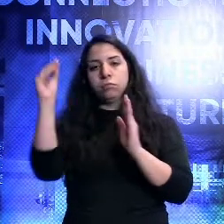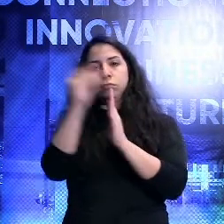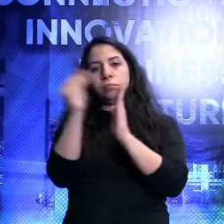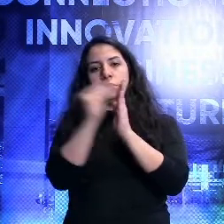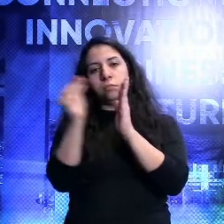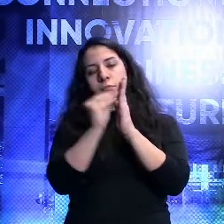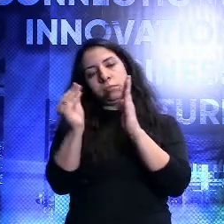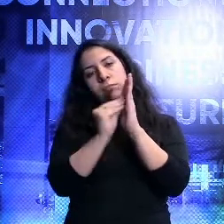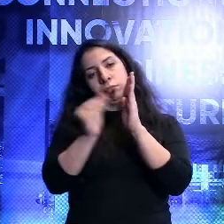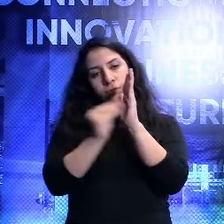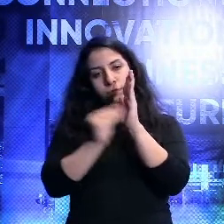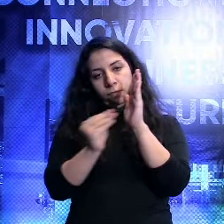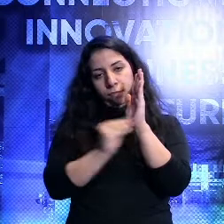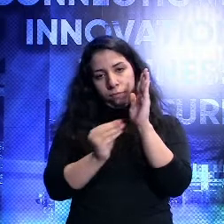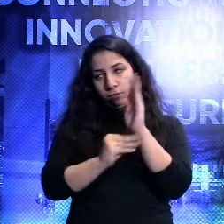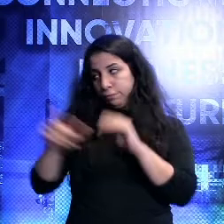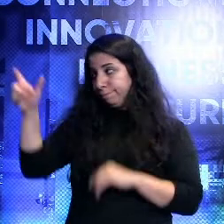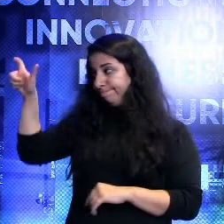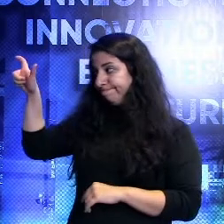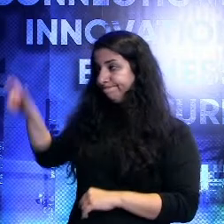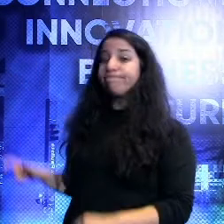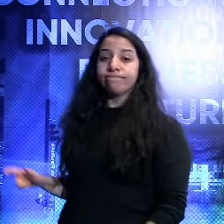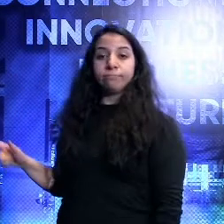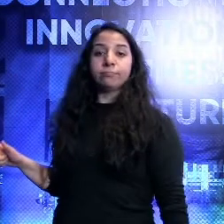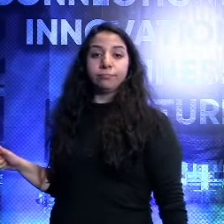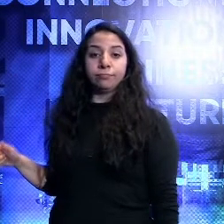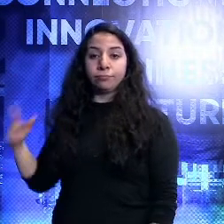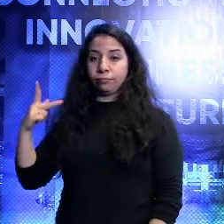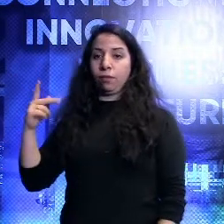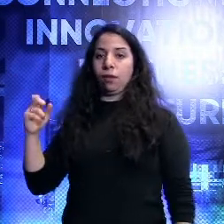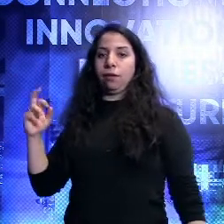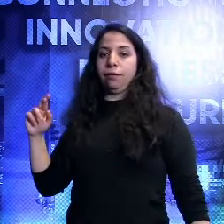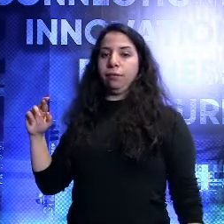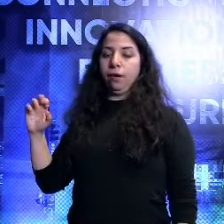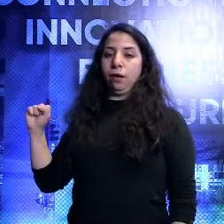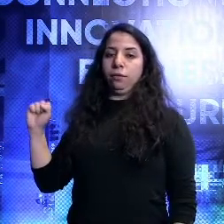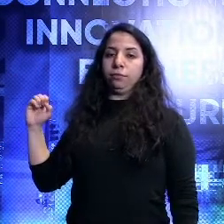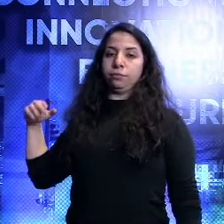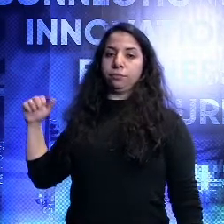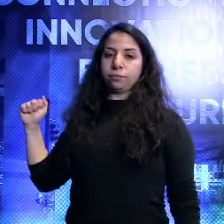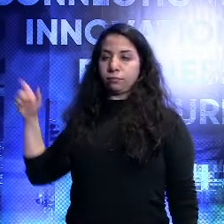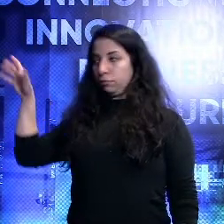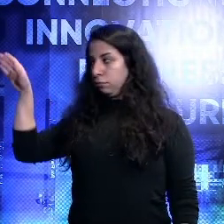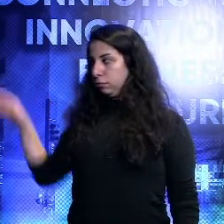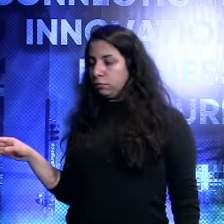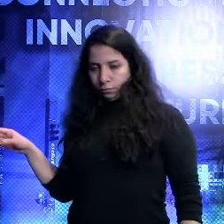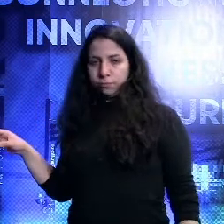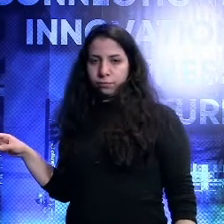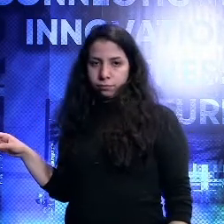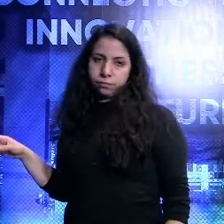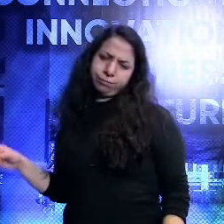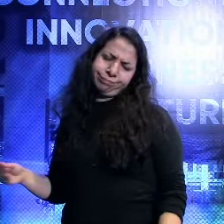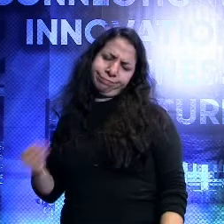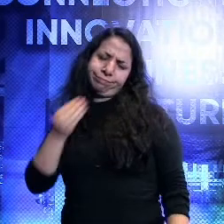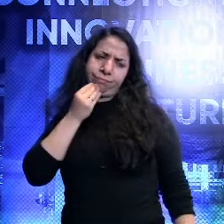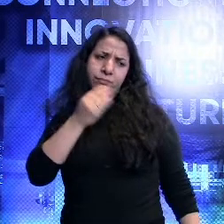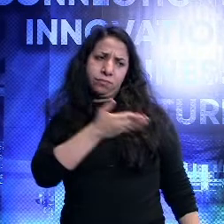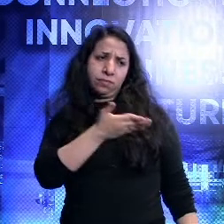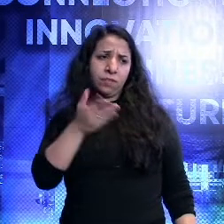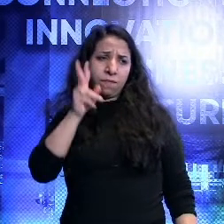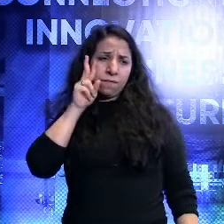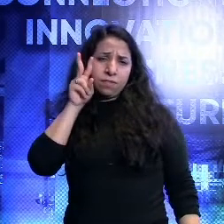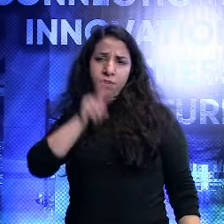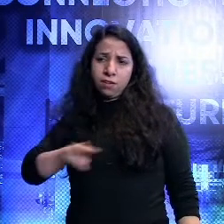certo? Ou pelo menos na minha ficha de persona. Claro que nas personas das empresas de vocês devem ter visto coisas um pouco diferentes. Talvez uma ficha